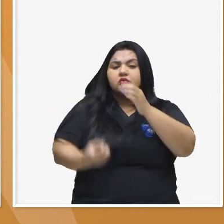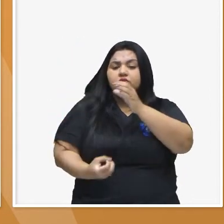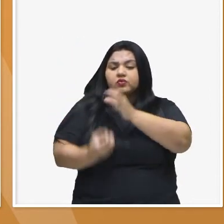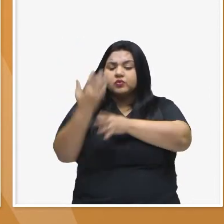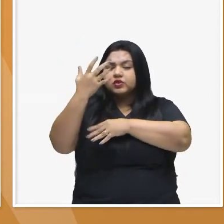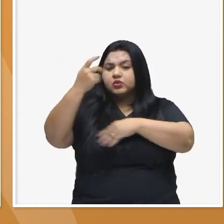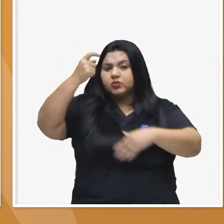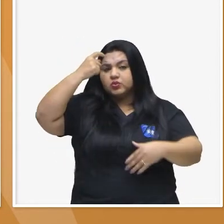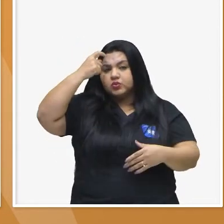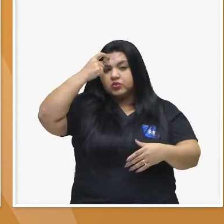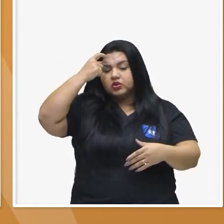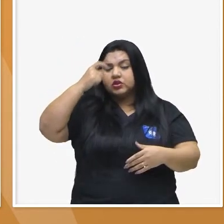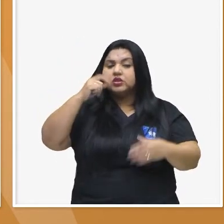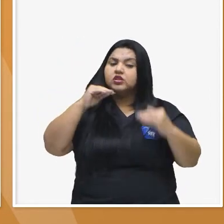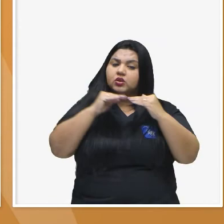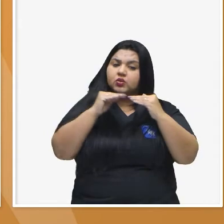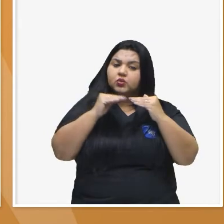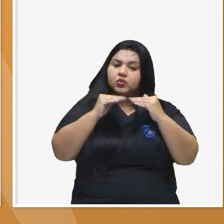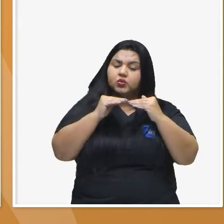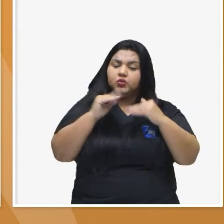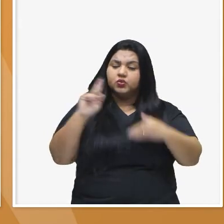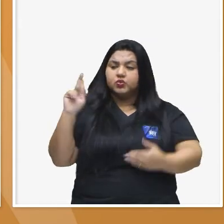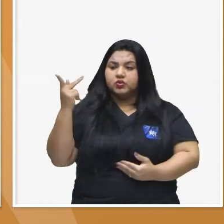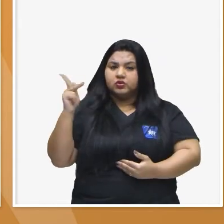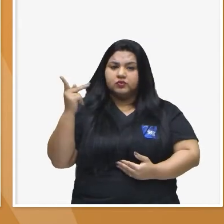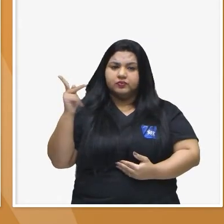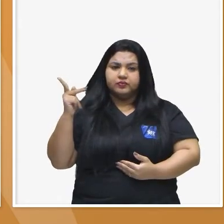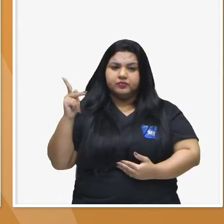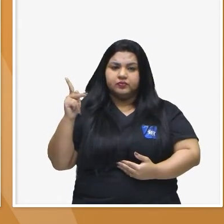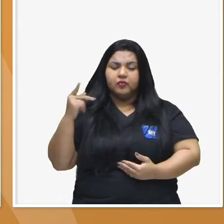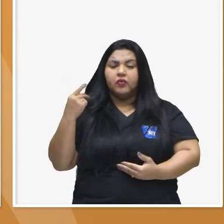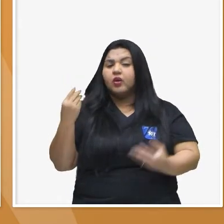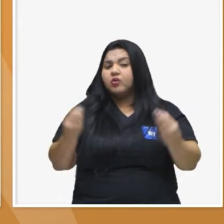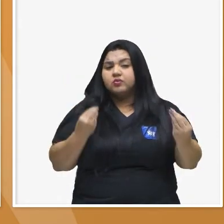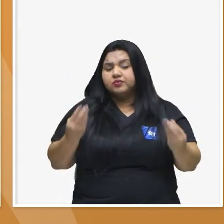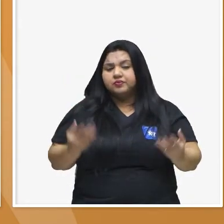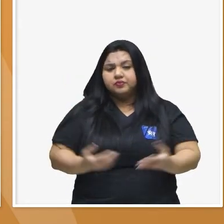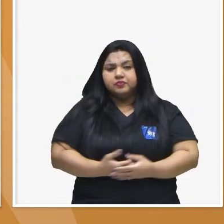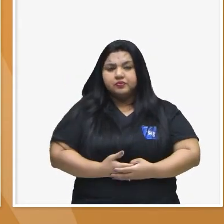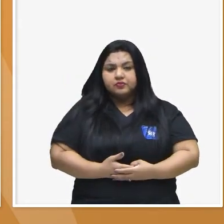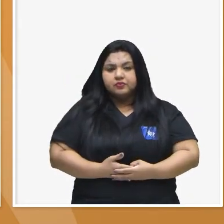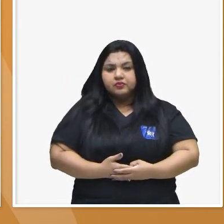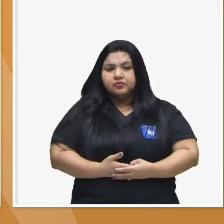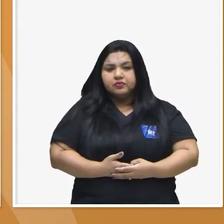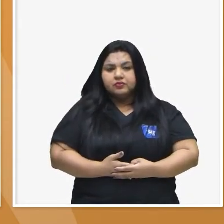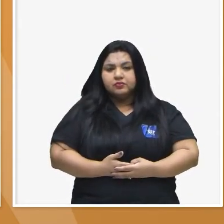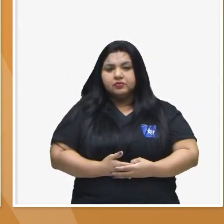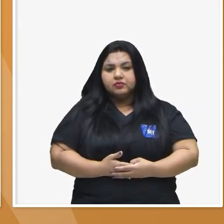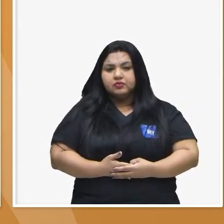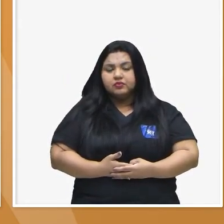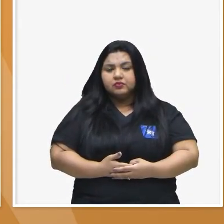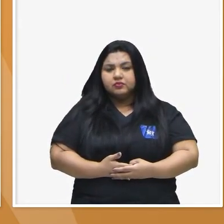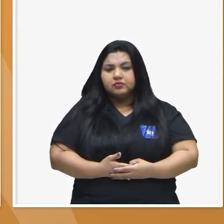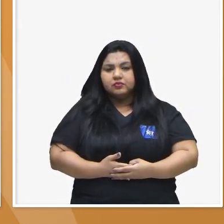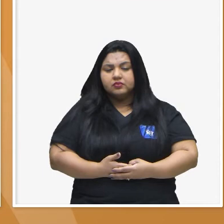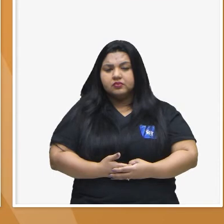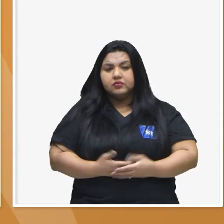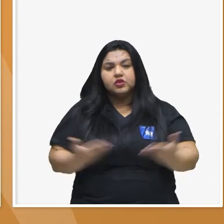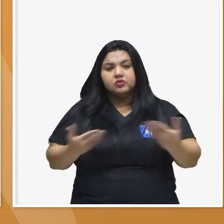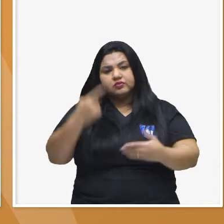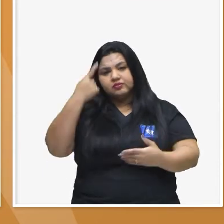consciência, segundo o Hegel? Como se dá isso? Vamos trabalhar um pouco essa ideia